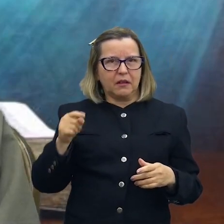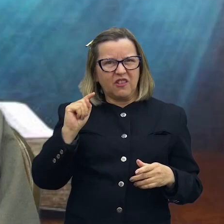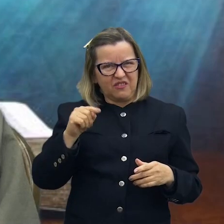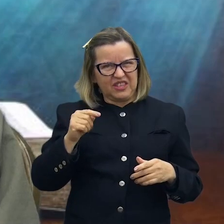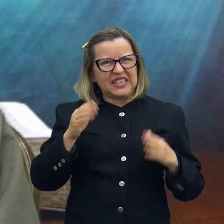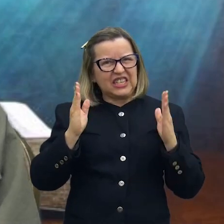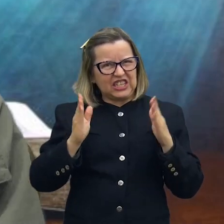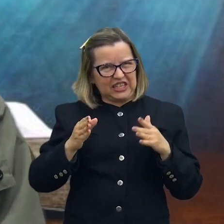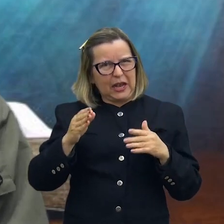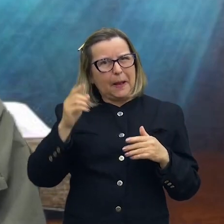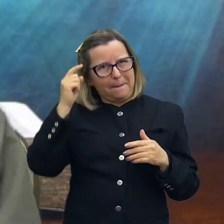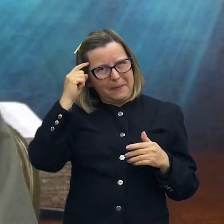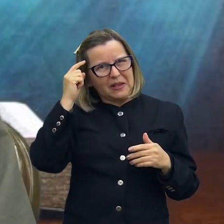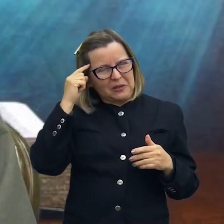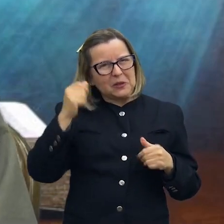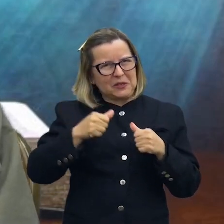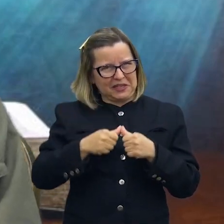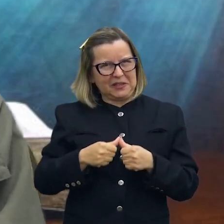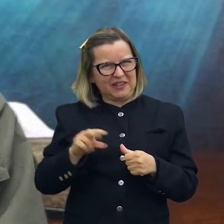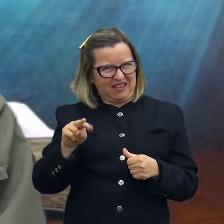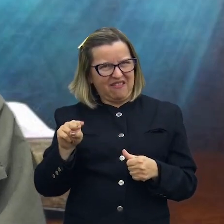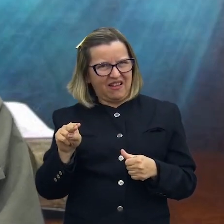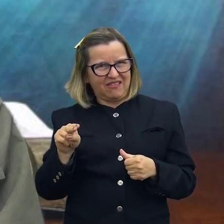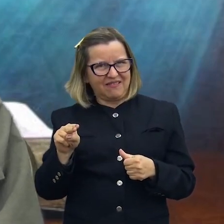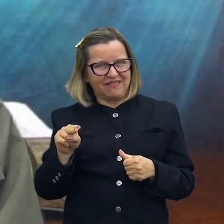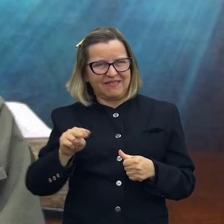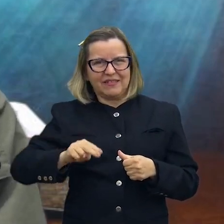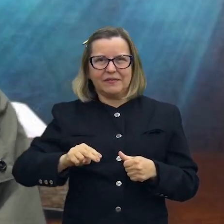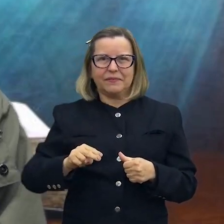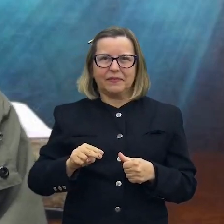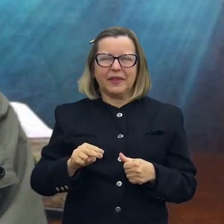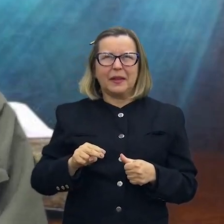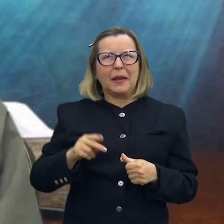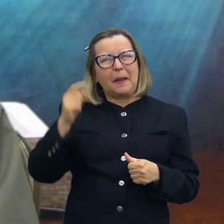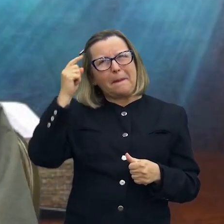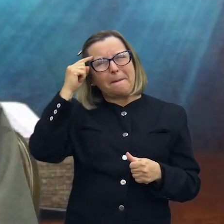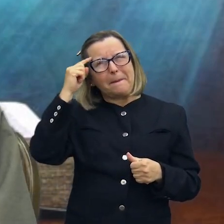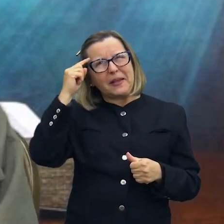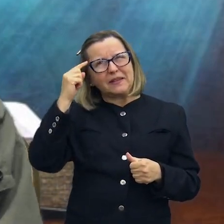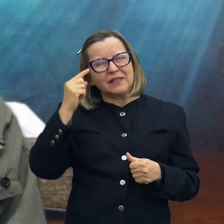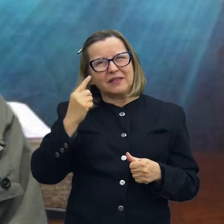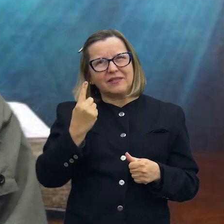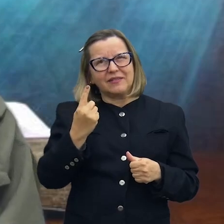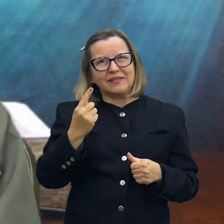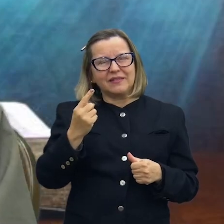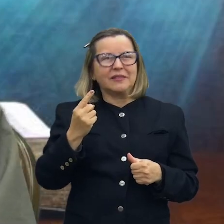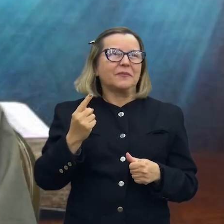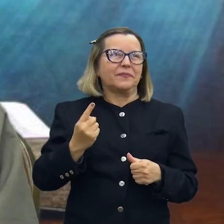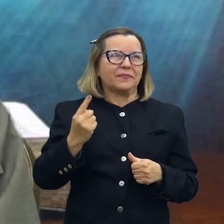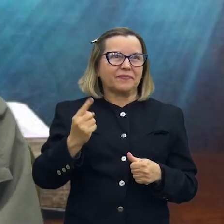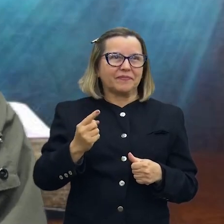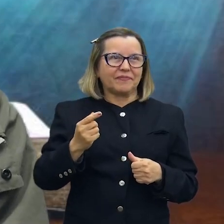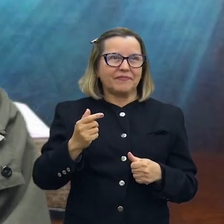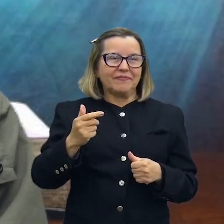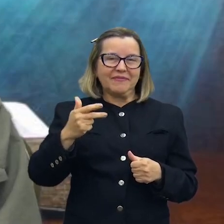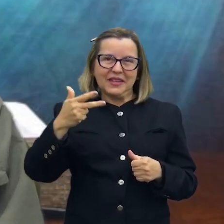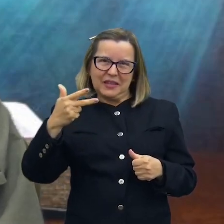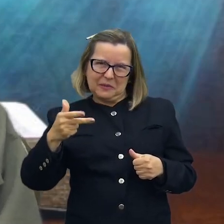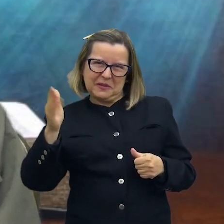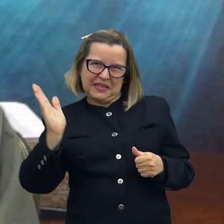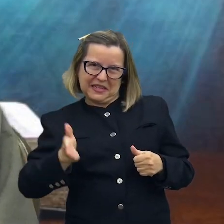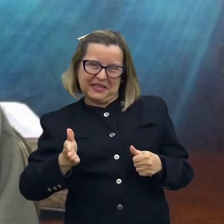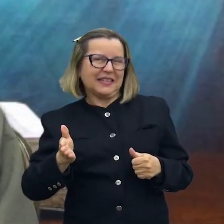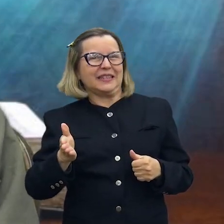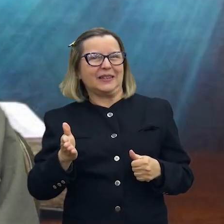né? Você já falou isso. Principalmente quando você tinha o quê? Um 13º para receber, umas férias que você ia vender, ou alguma coisa que